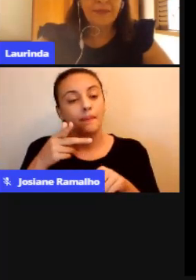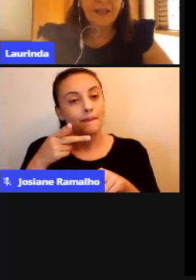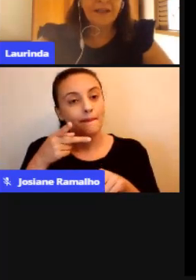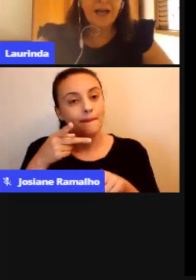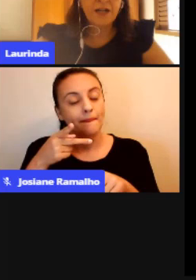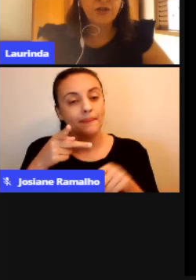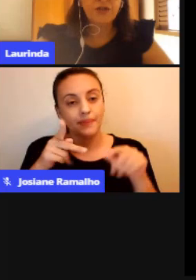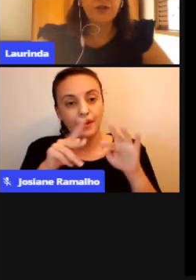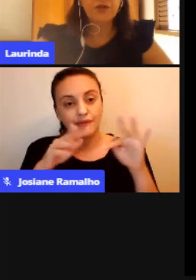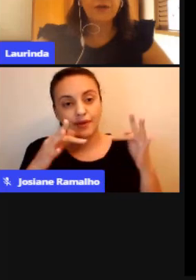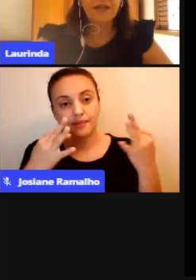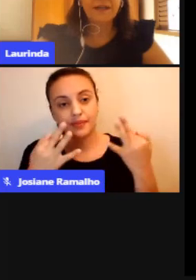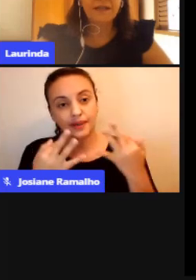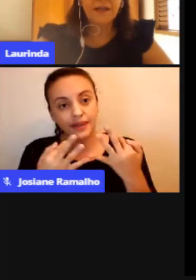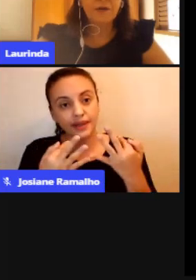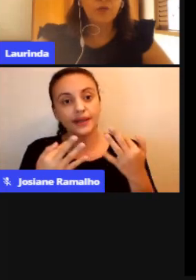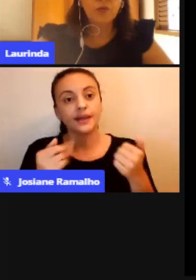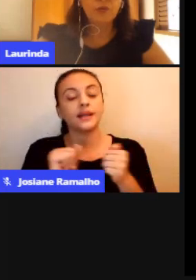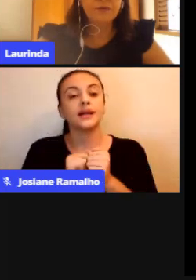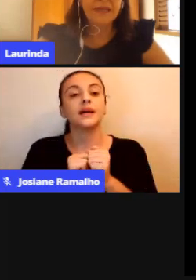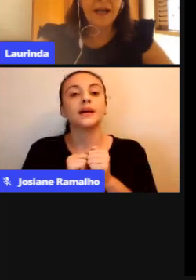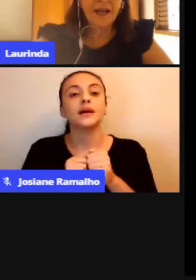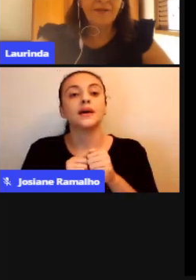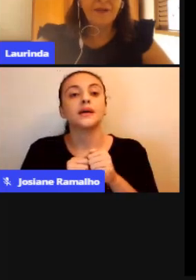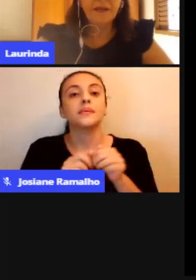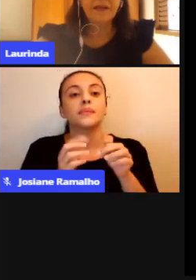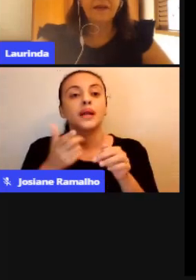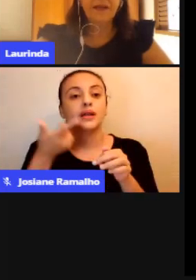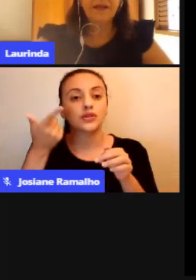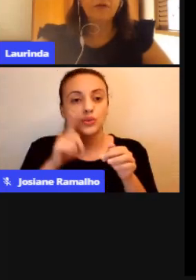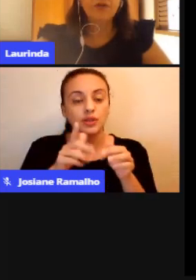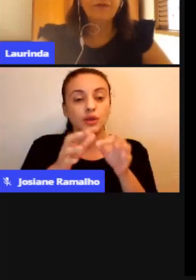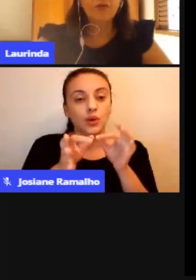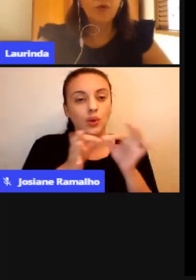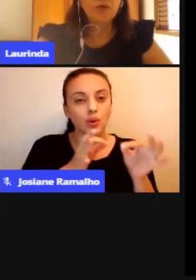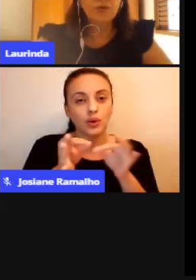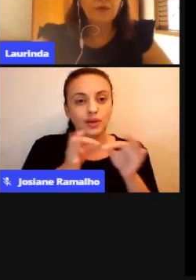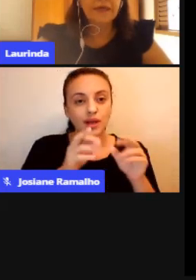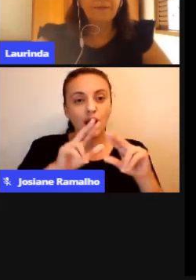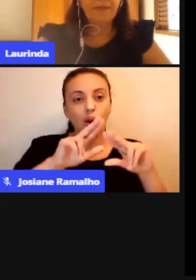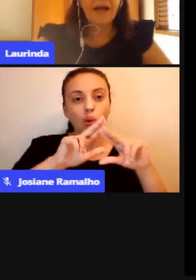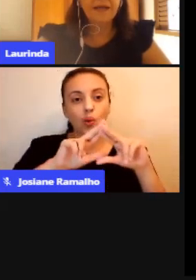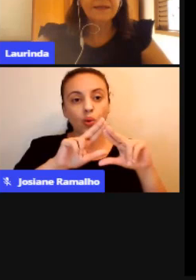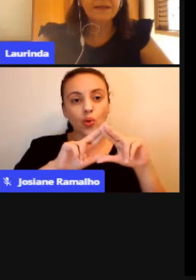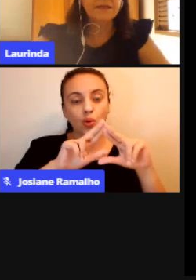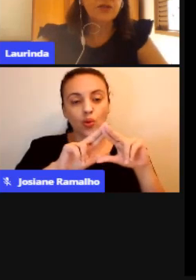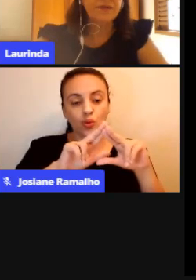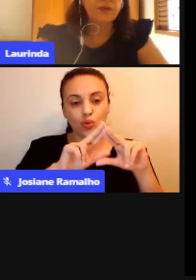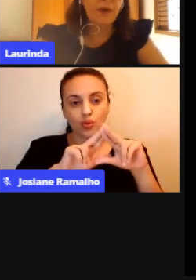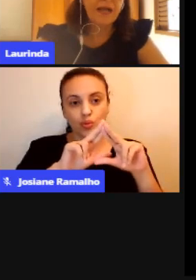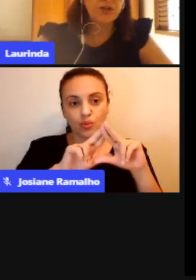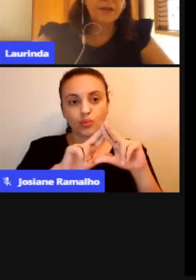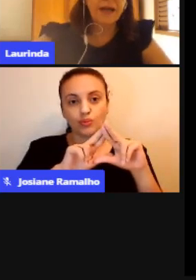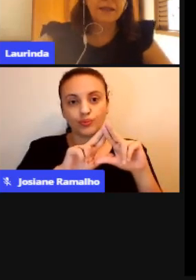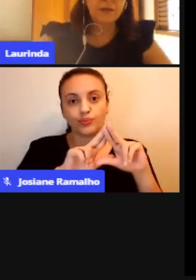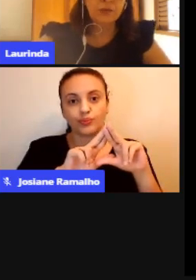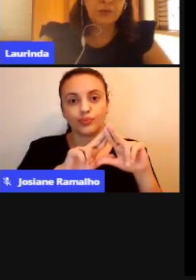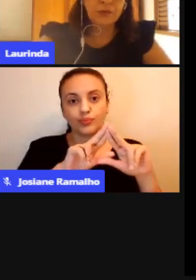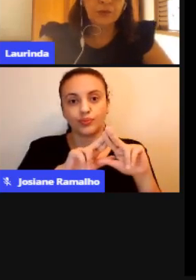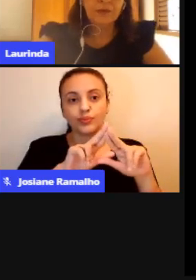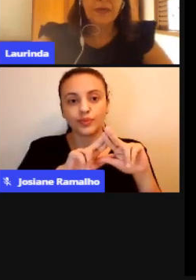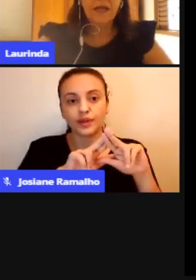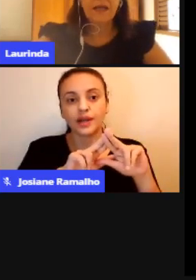a possibilidade de organizar o Google Drive, né? Onde eu vou construir pastas individuais de